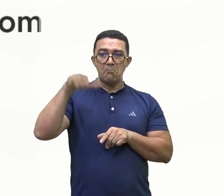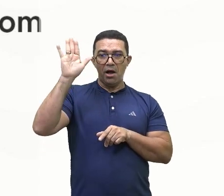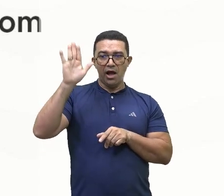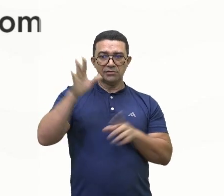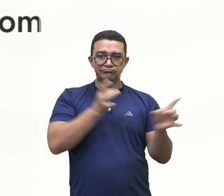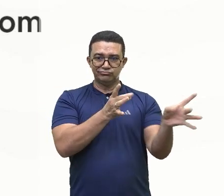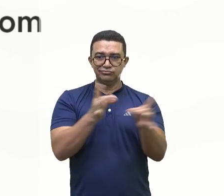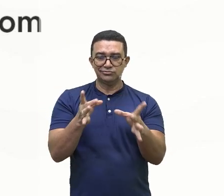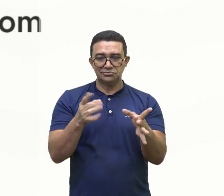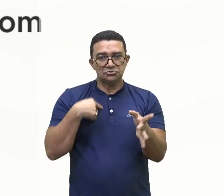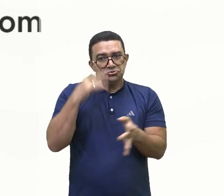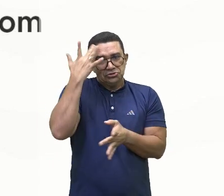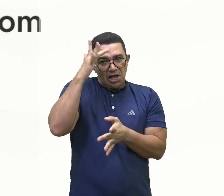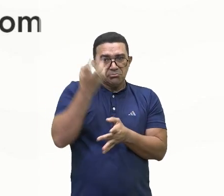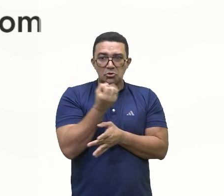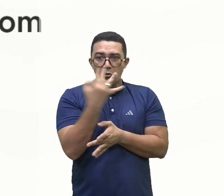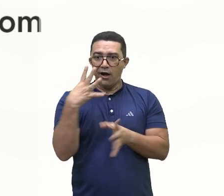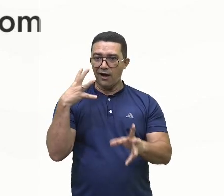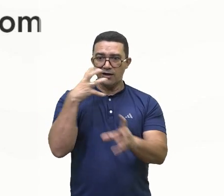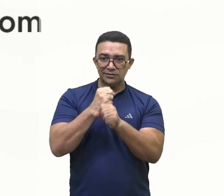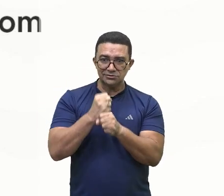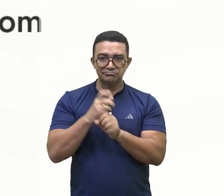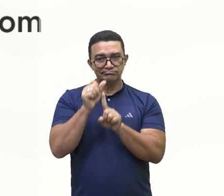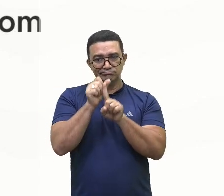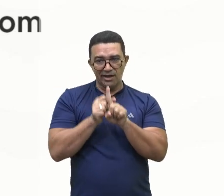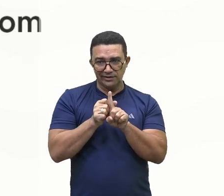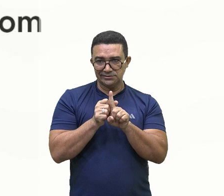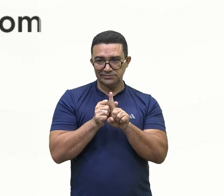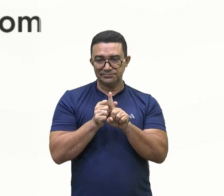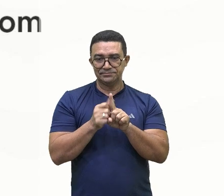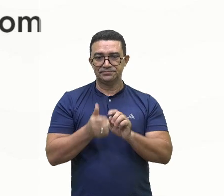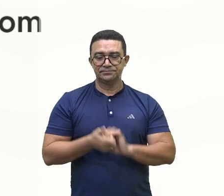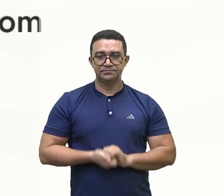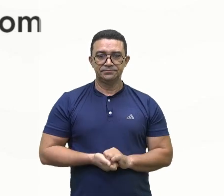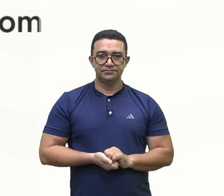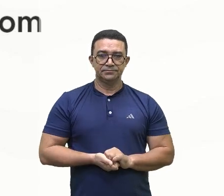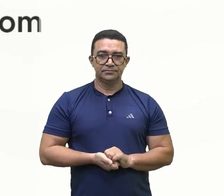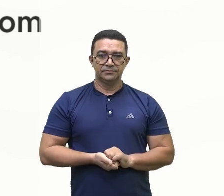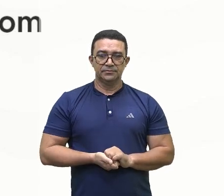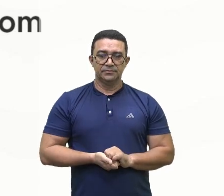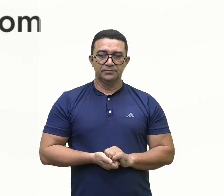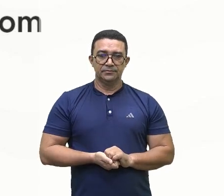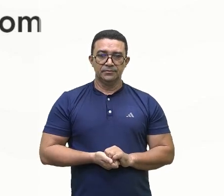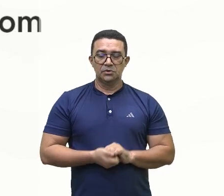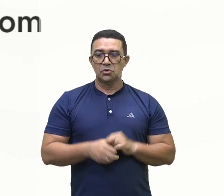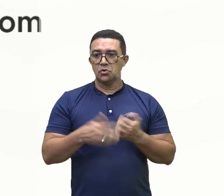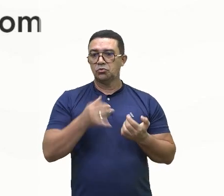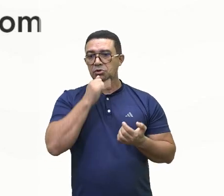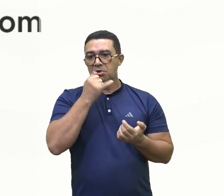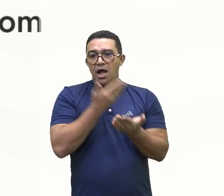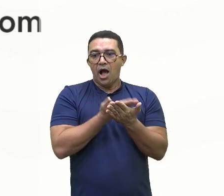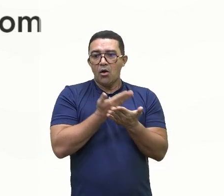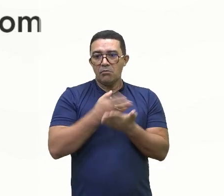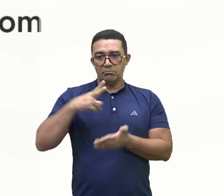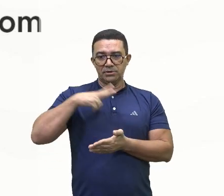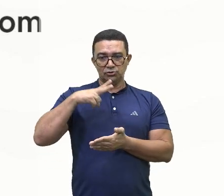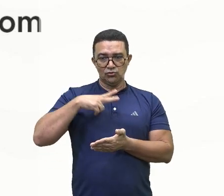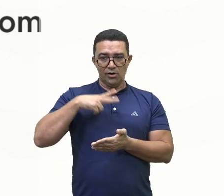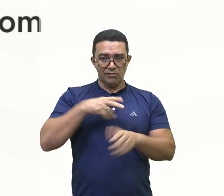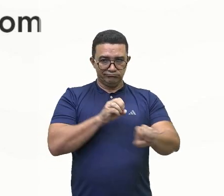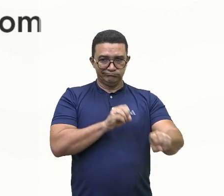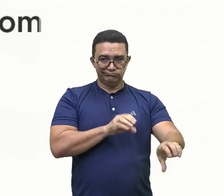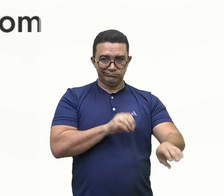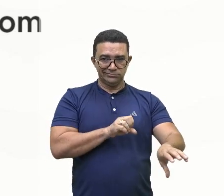certeza o quanto que você vai ganhar em um mês. Ou ganhos com aulas particulares, entre